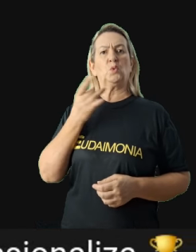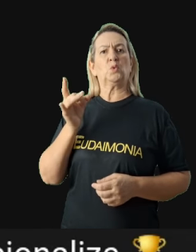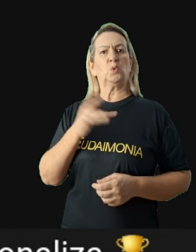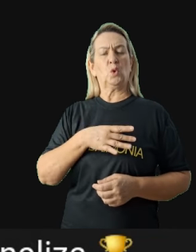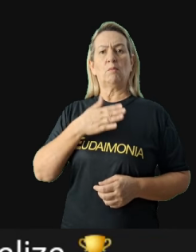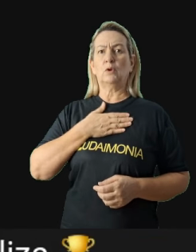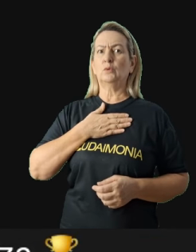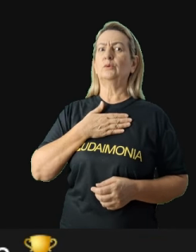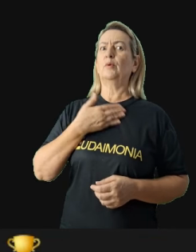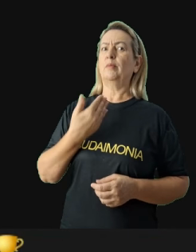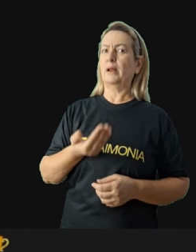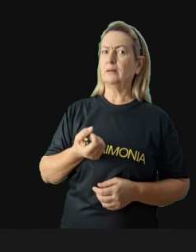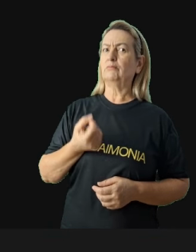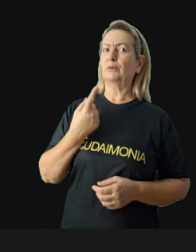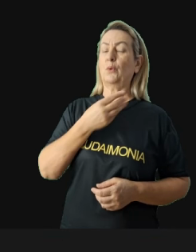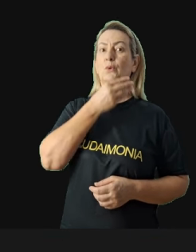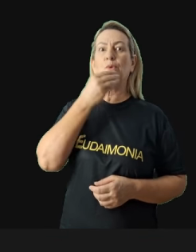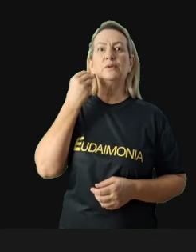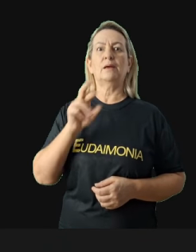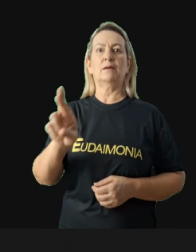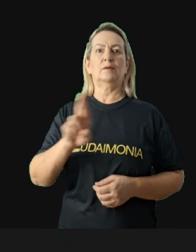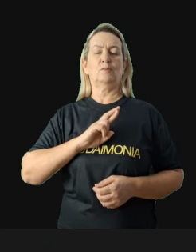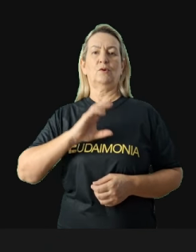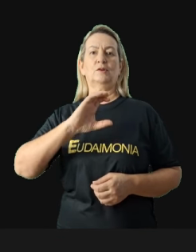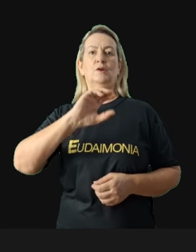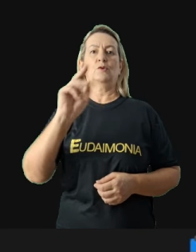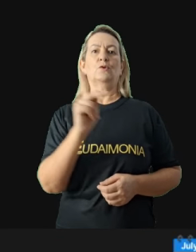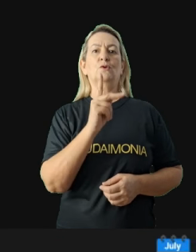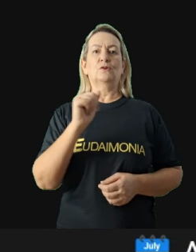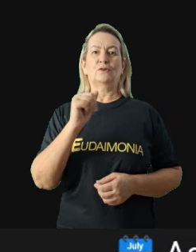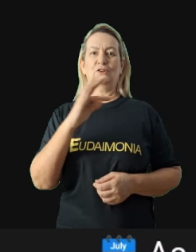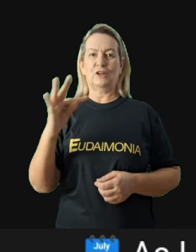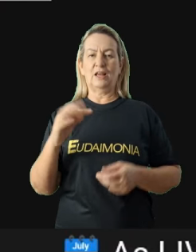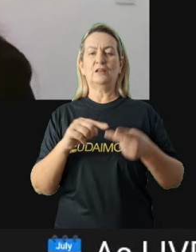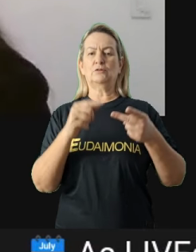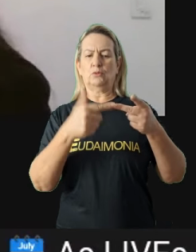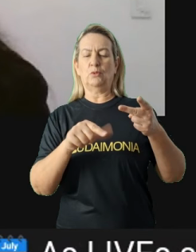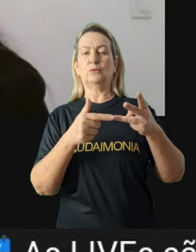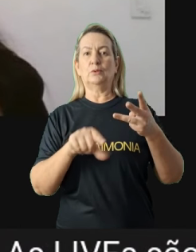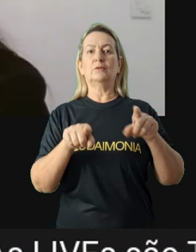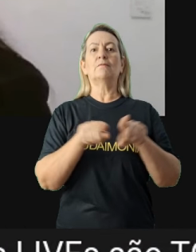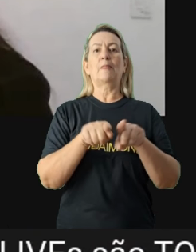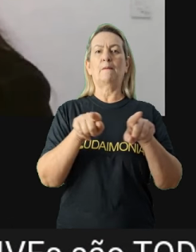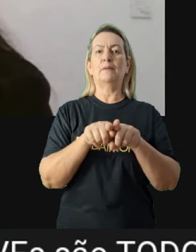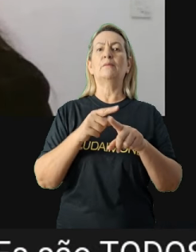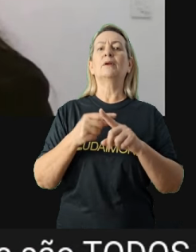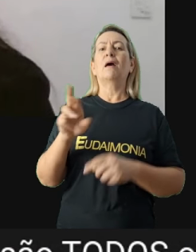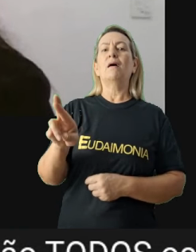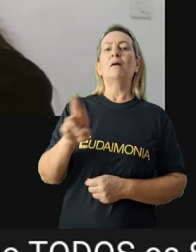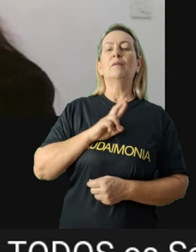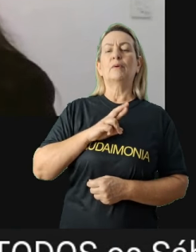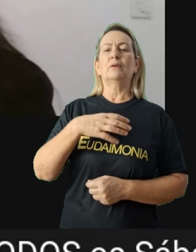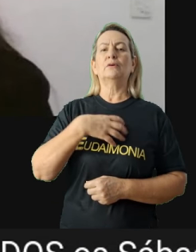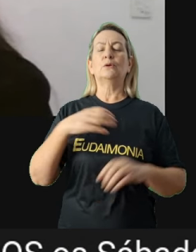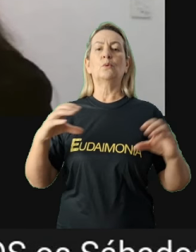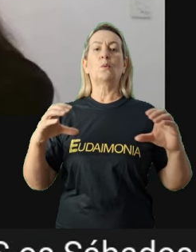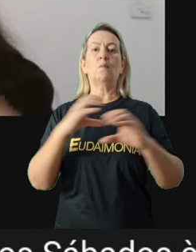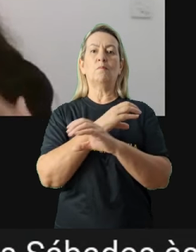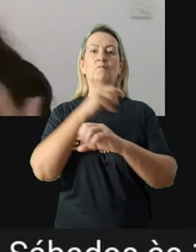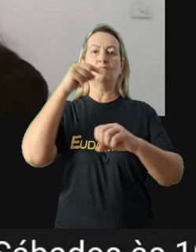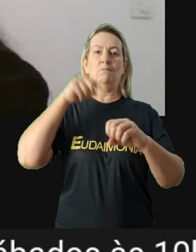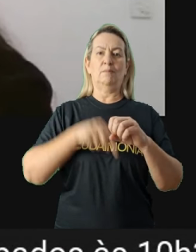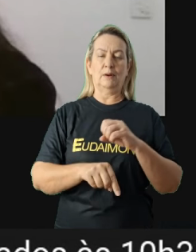o ChatGPT e perguntei para o Perplexity. E vou ser sincera para vocês, eu curti a resposta do ChatGPT e curti a resposta do